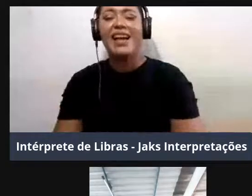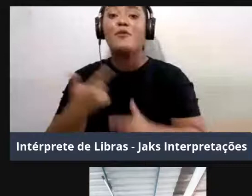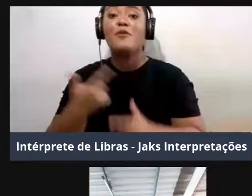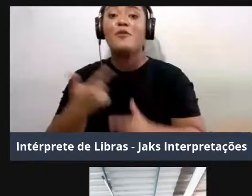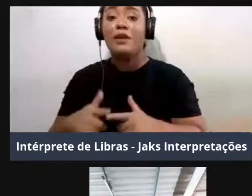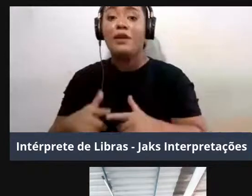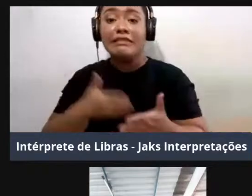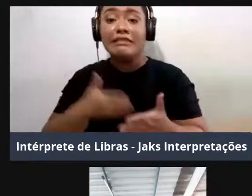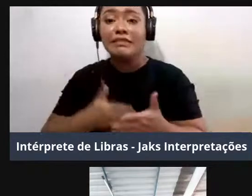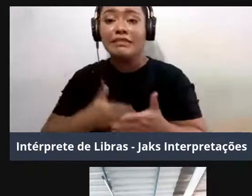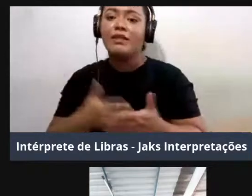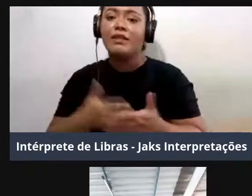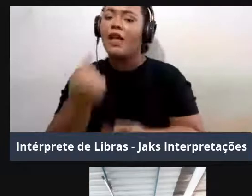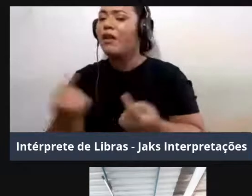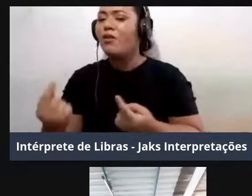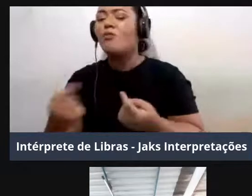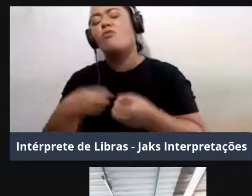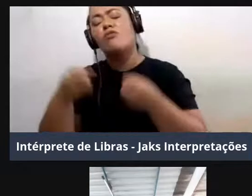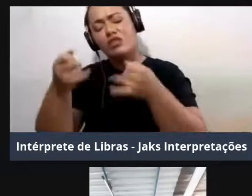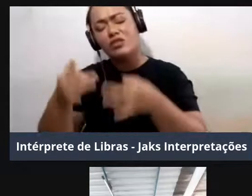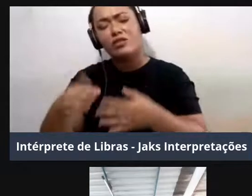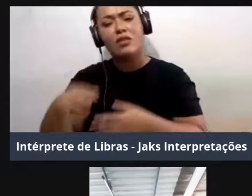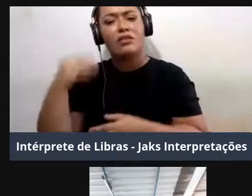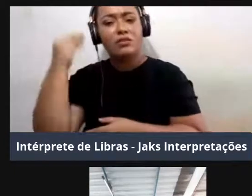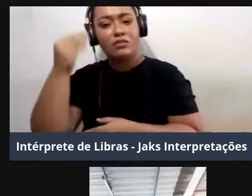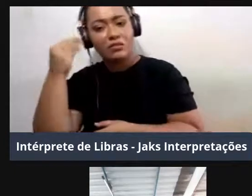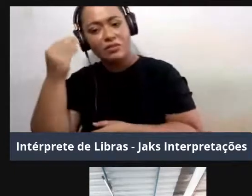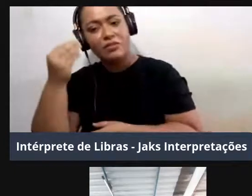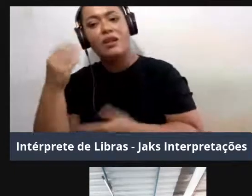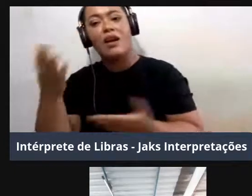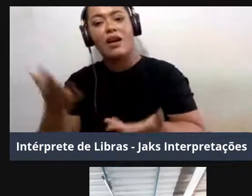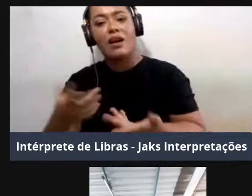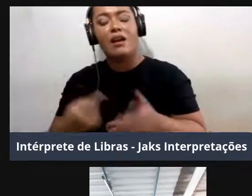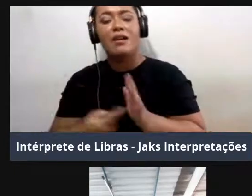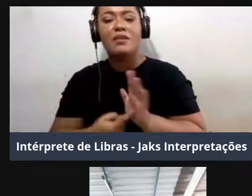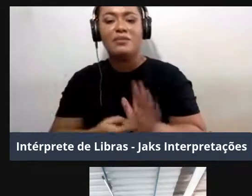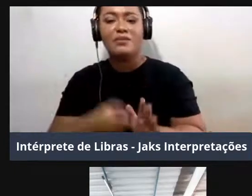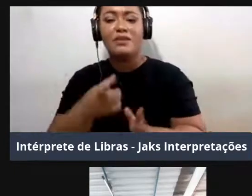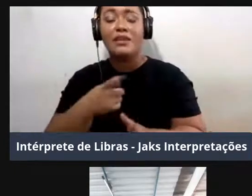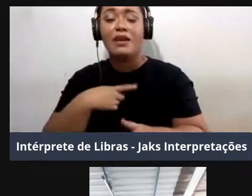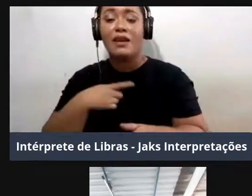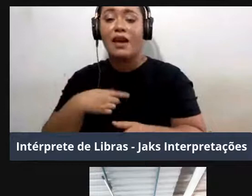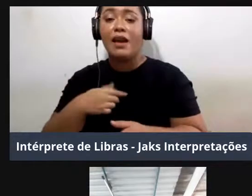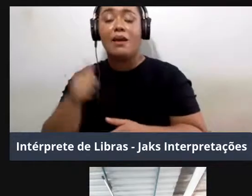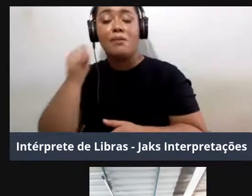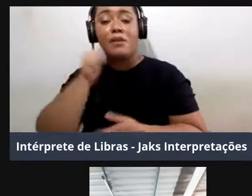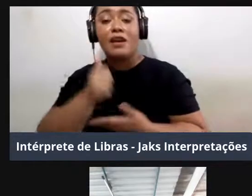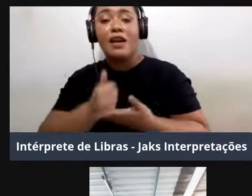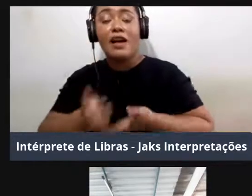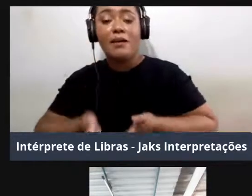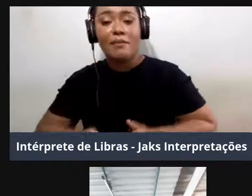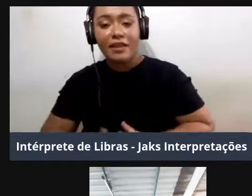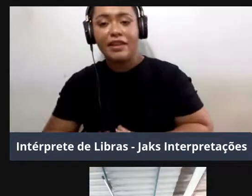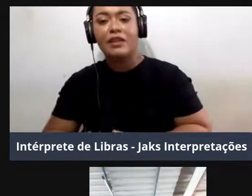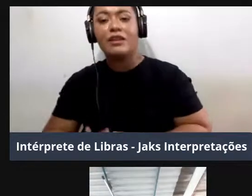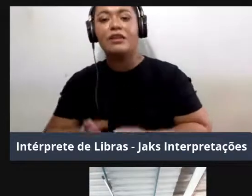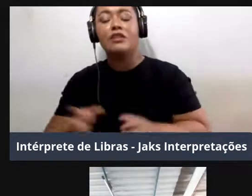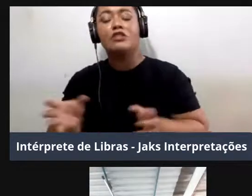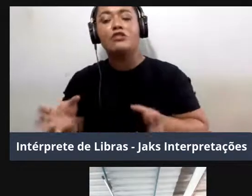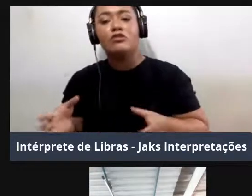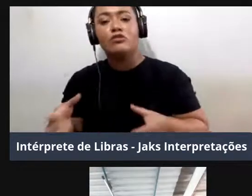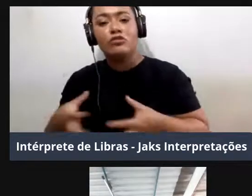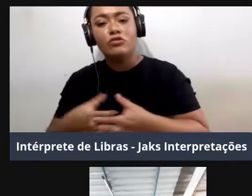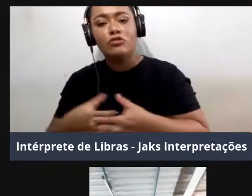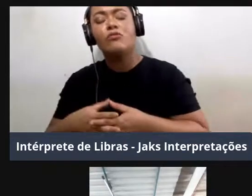né? Essa ideia de que juntas são mais fortes, né? Eu, olhando aqui de fora, vejo